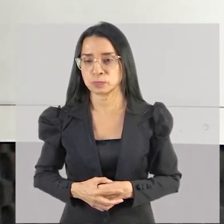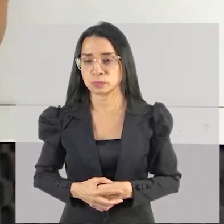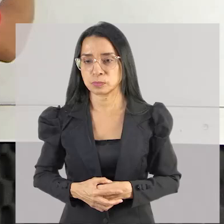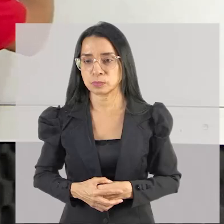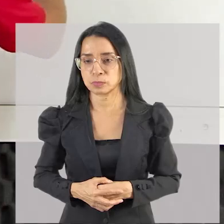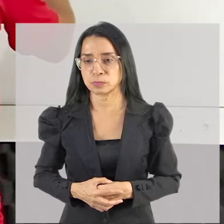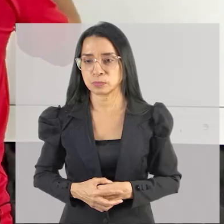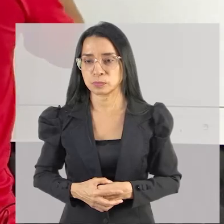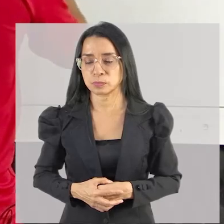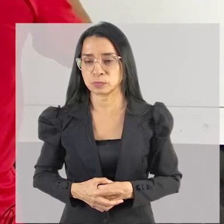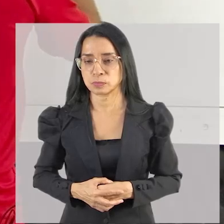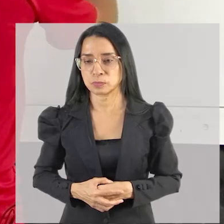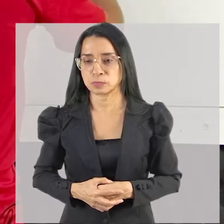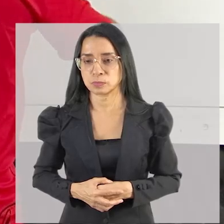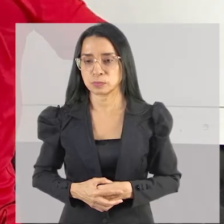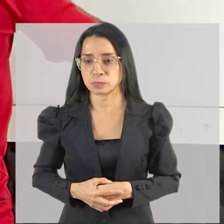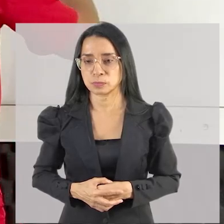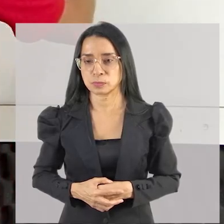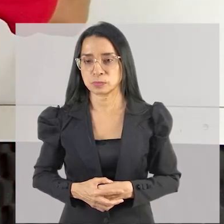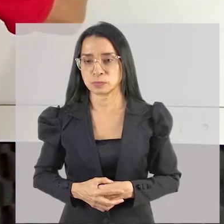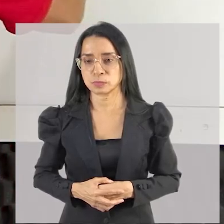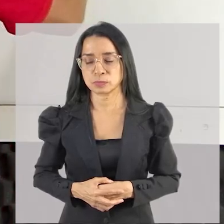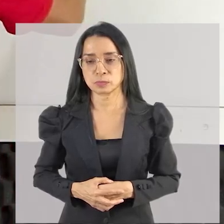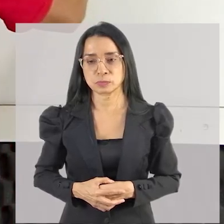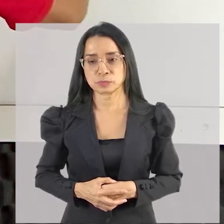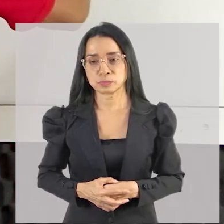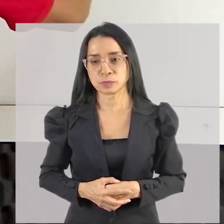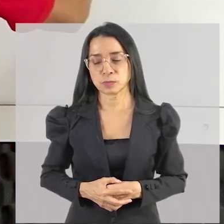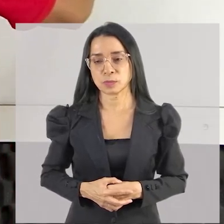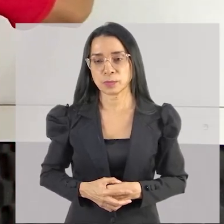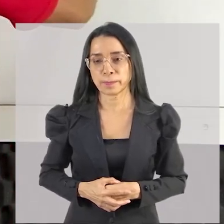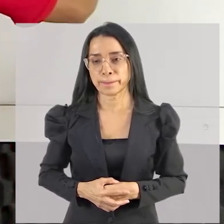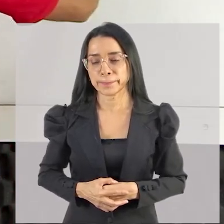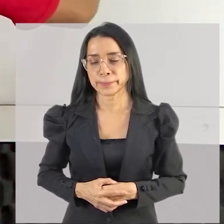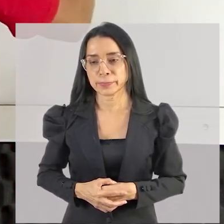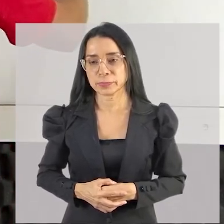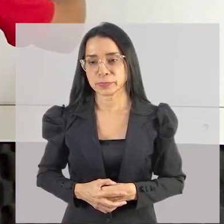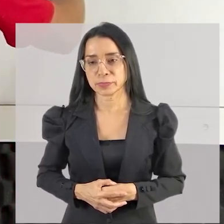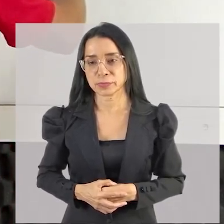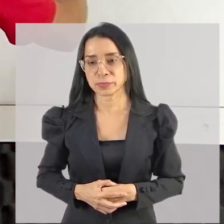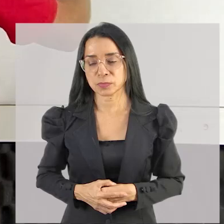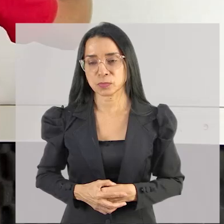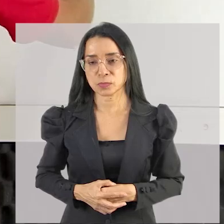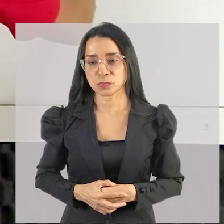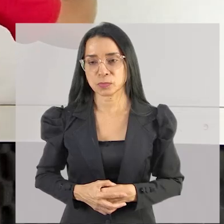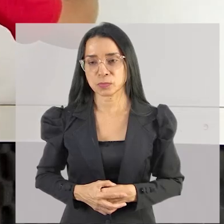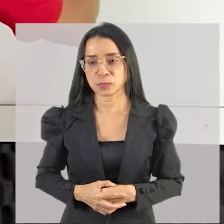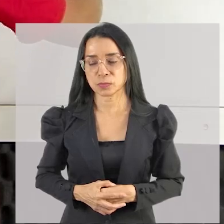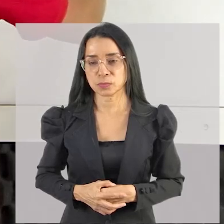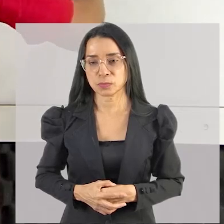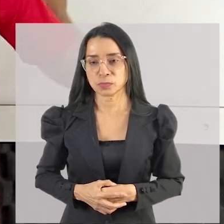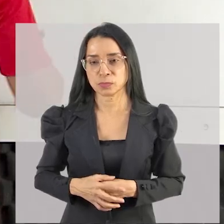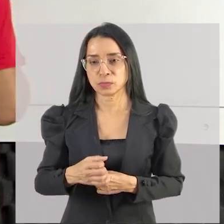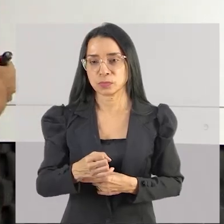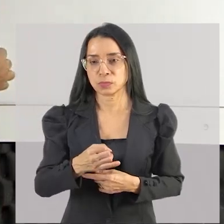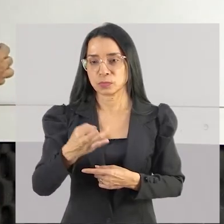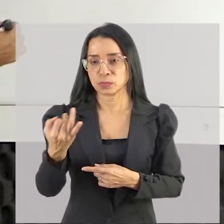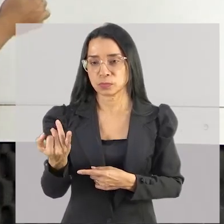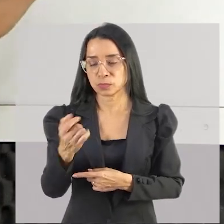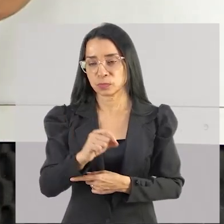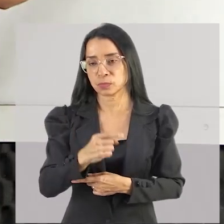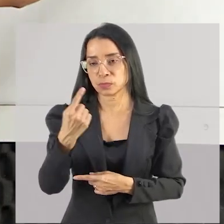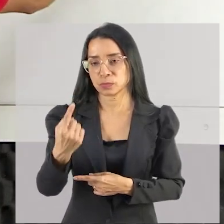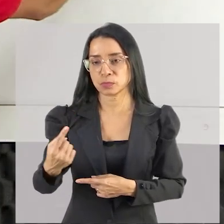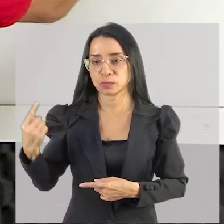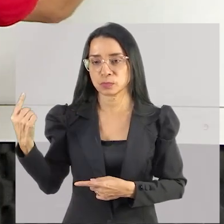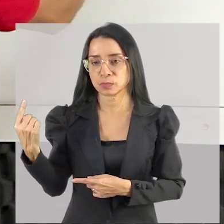O que é que eu vou fazer? Vou passar mais 3 dias e essa quantidade será